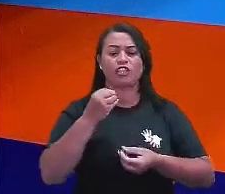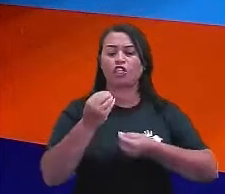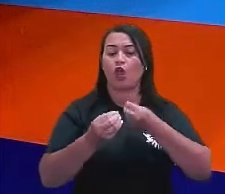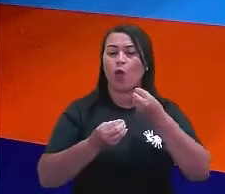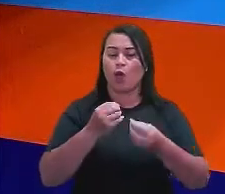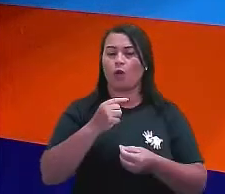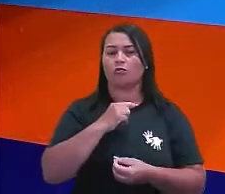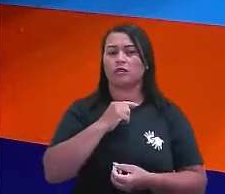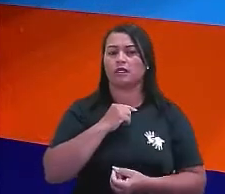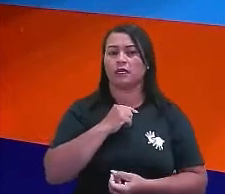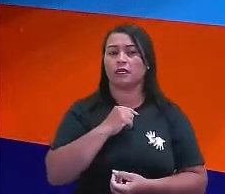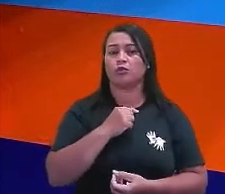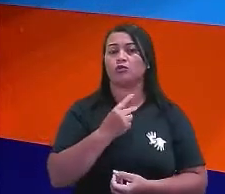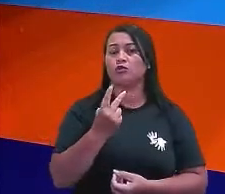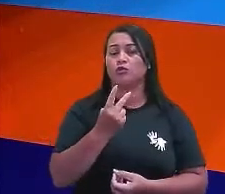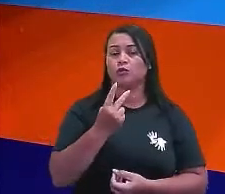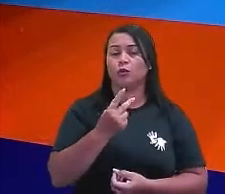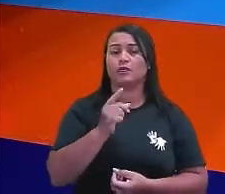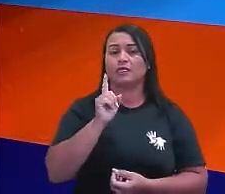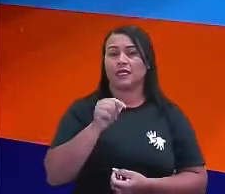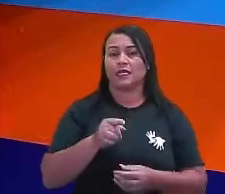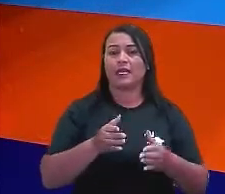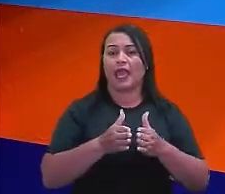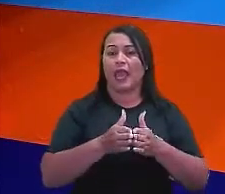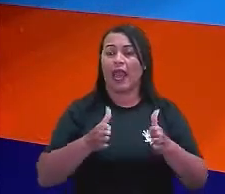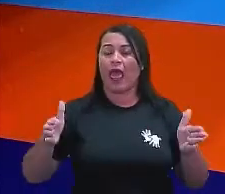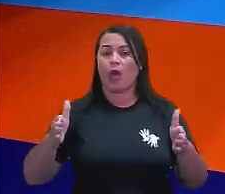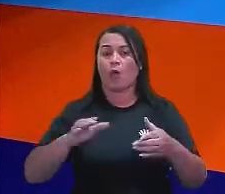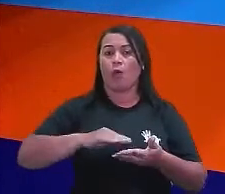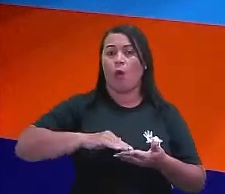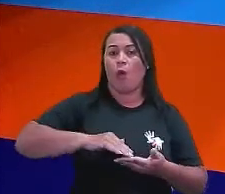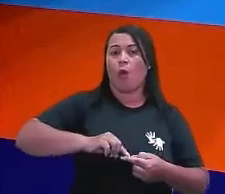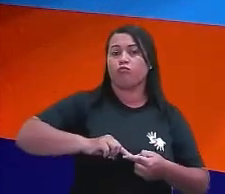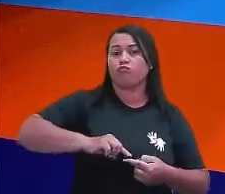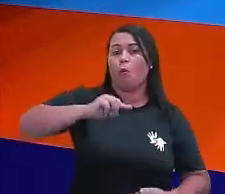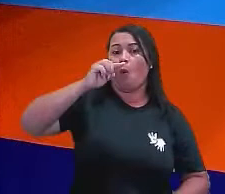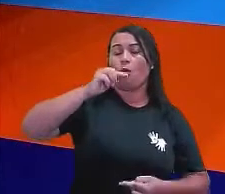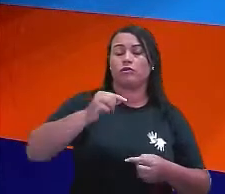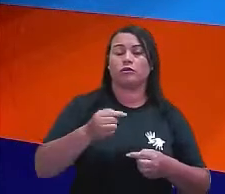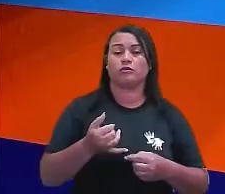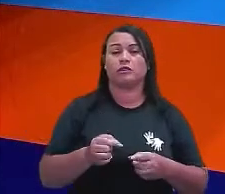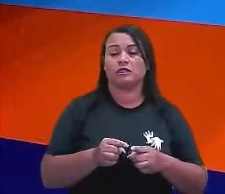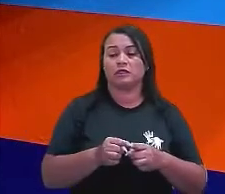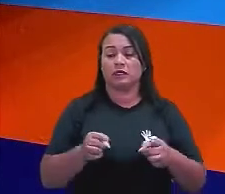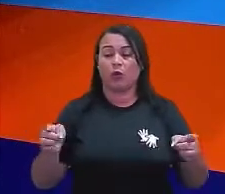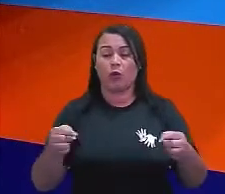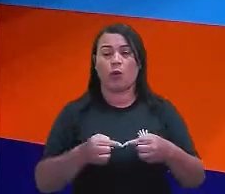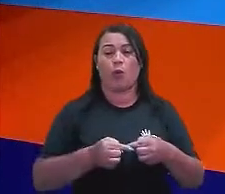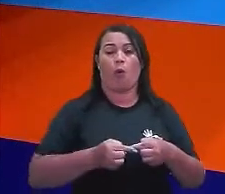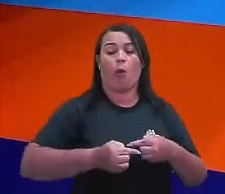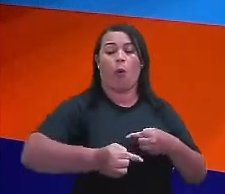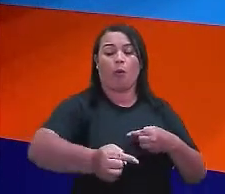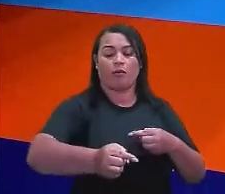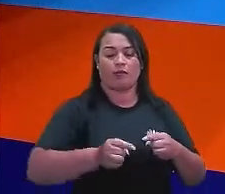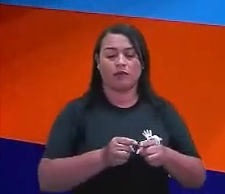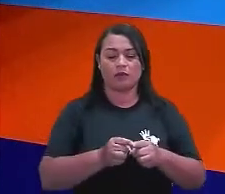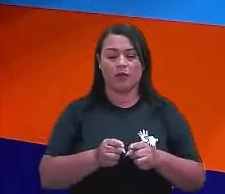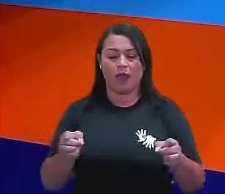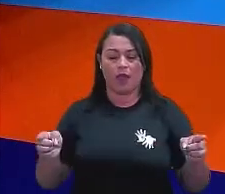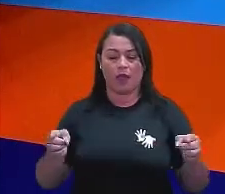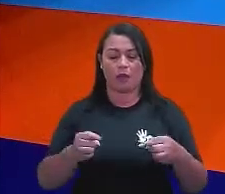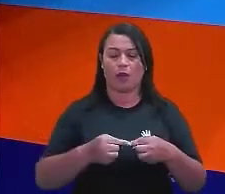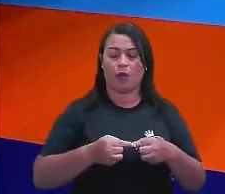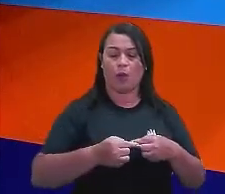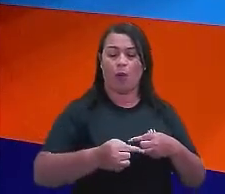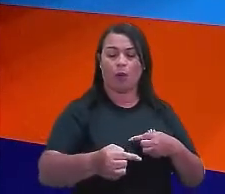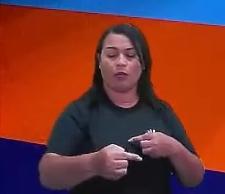2 dimensões, que é a largura e o comprimento, tá? E aí a gente tem algumas figuras